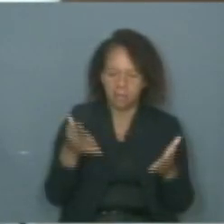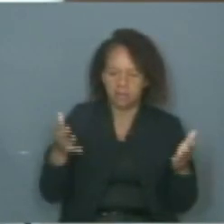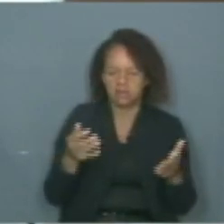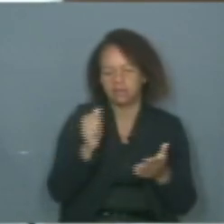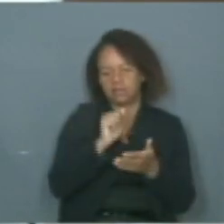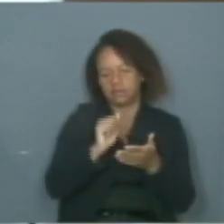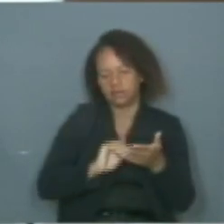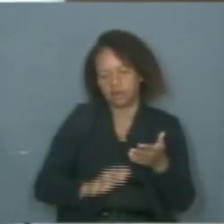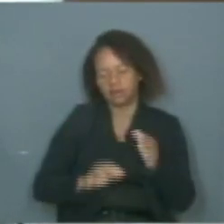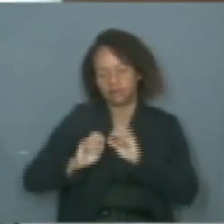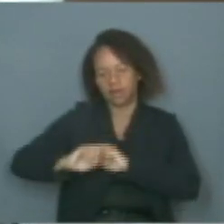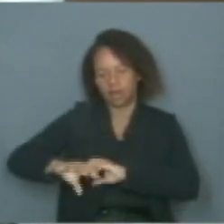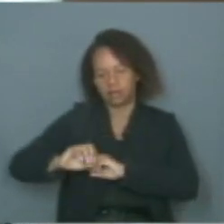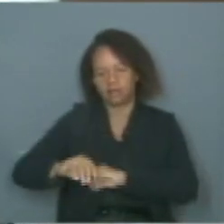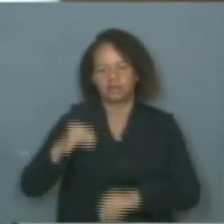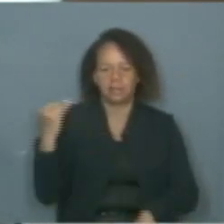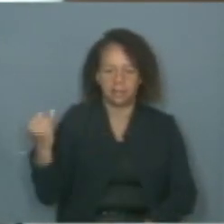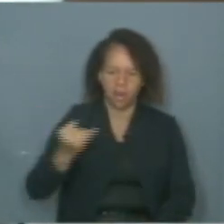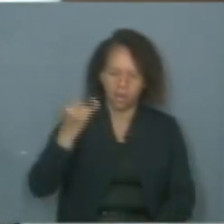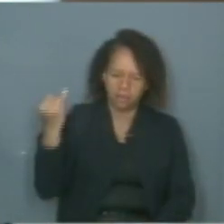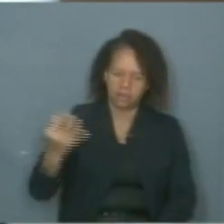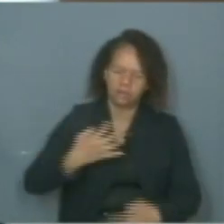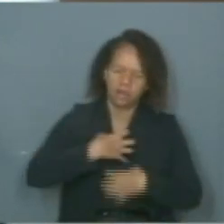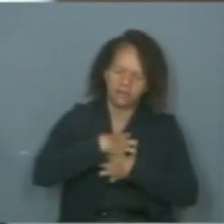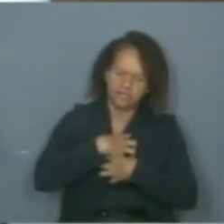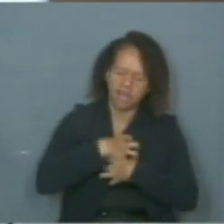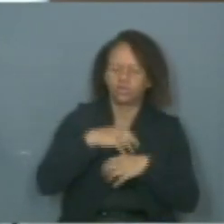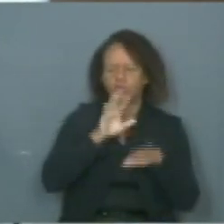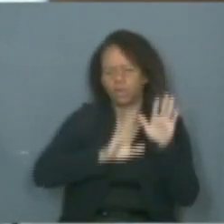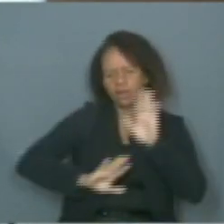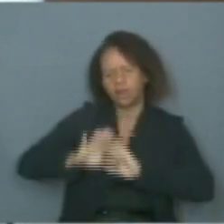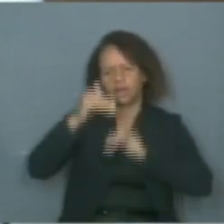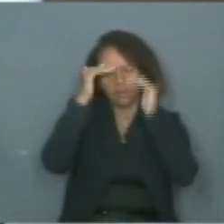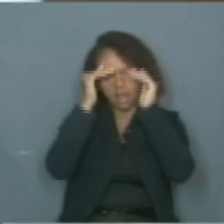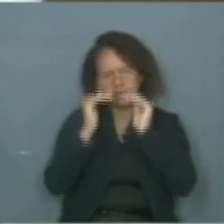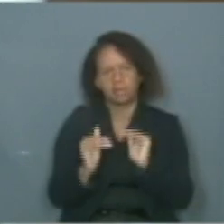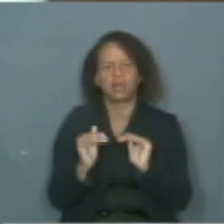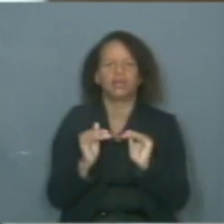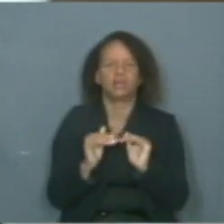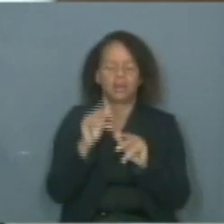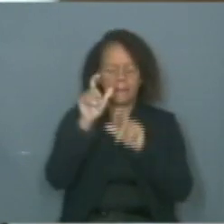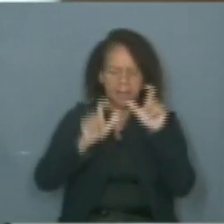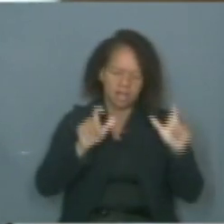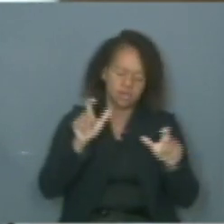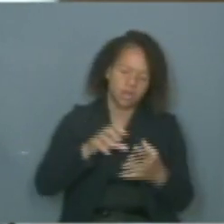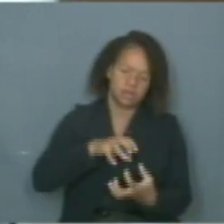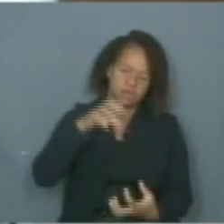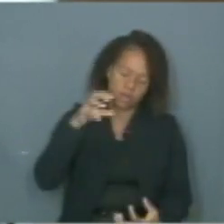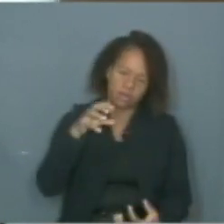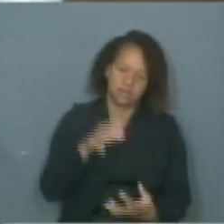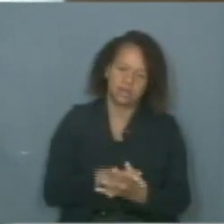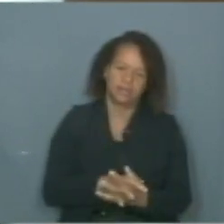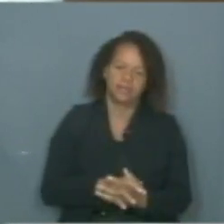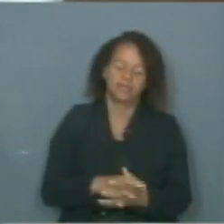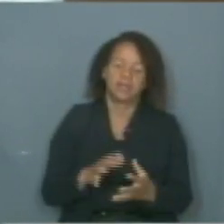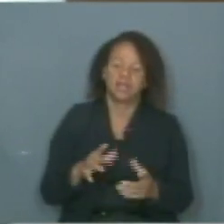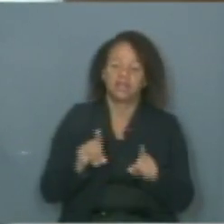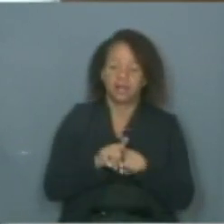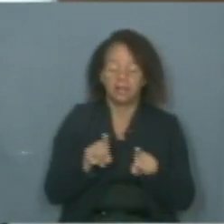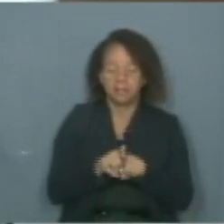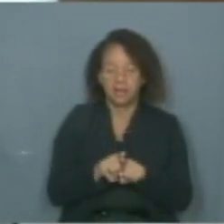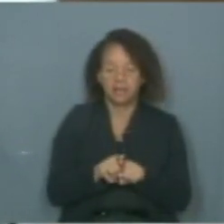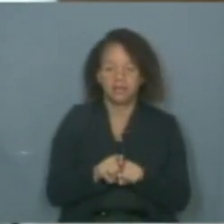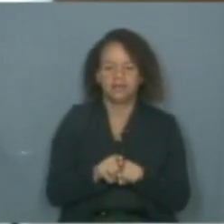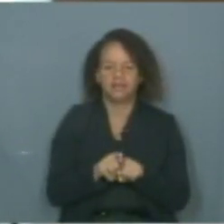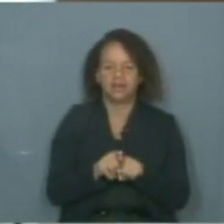atividades educativas sobre a importância do afeto, do cuidado, do respeito com as pessoas idosas, abordando,